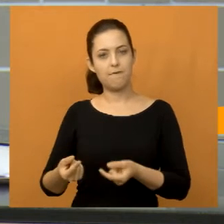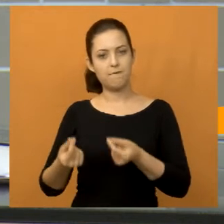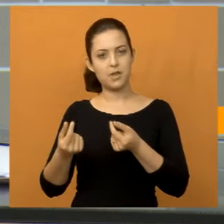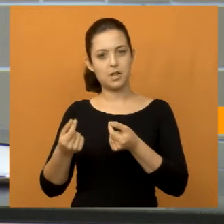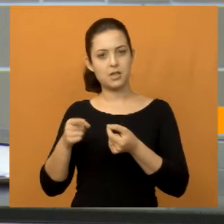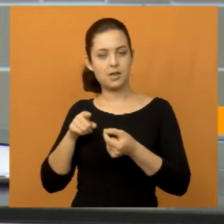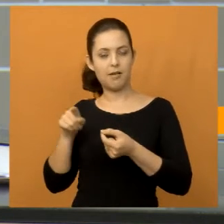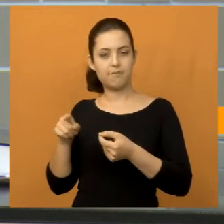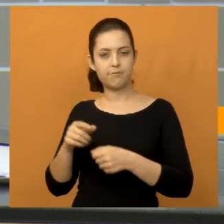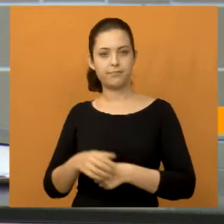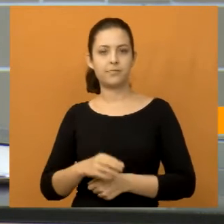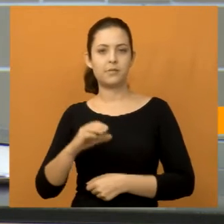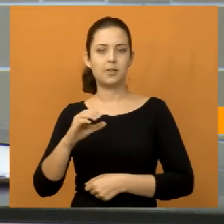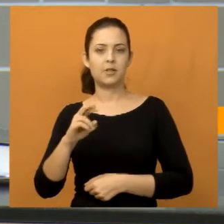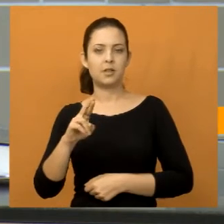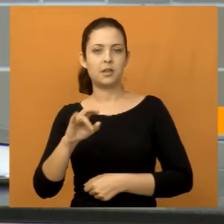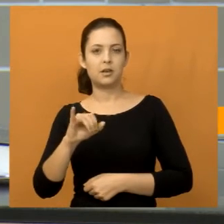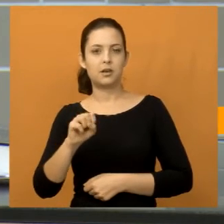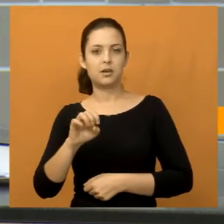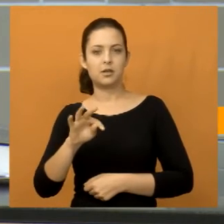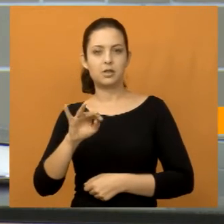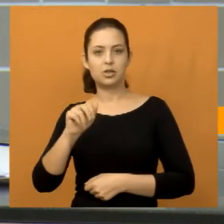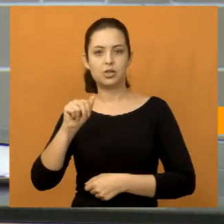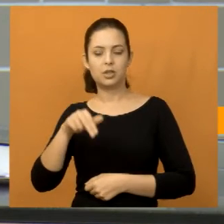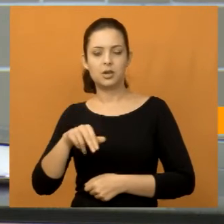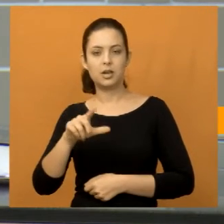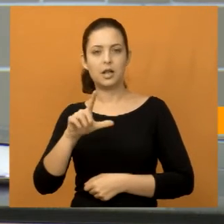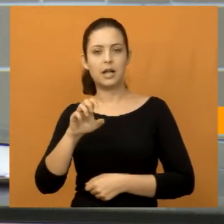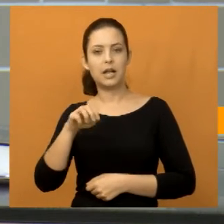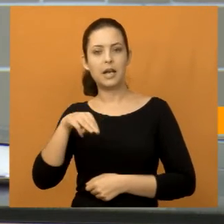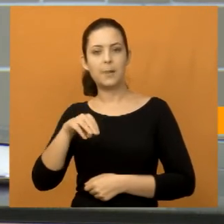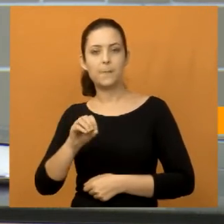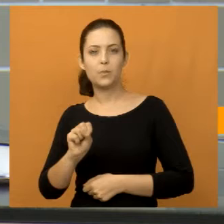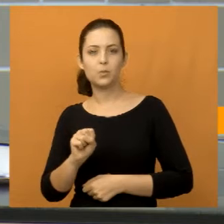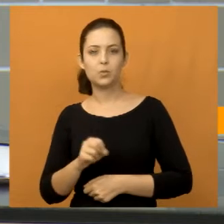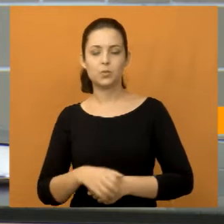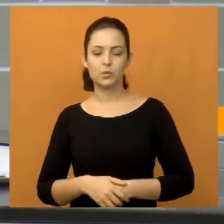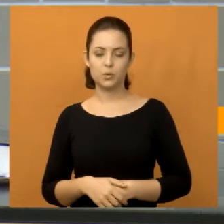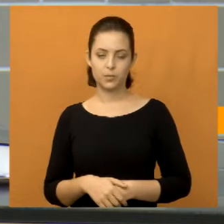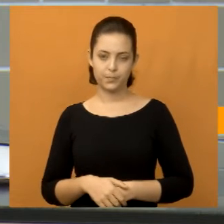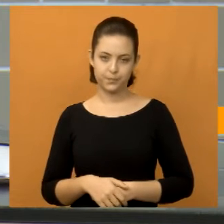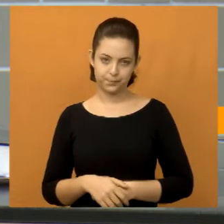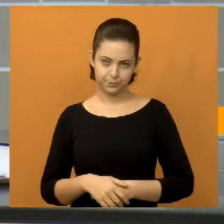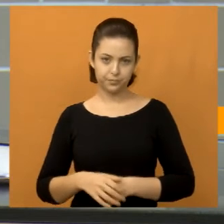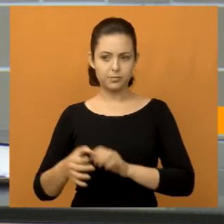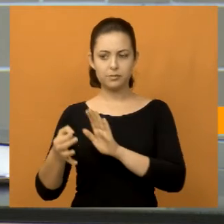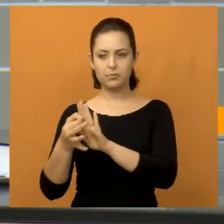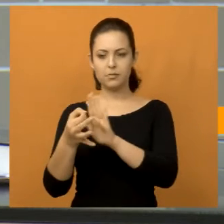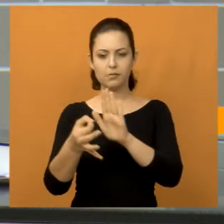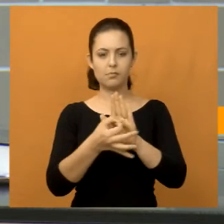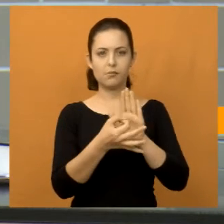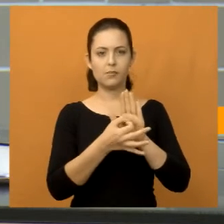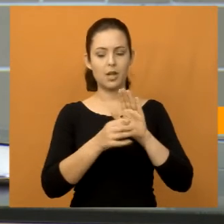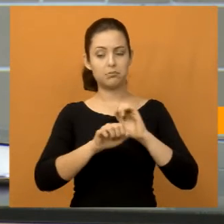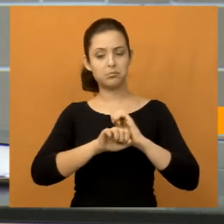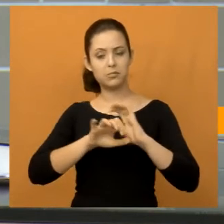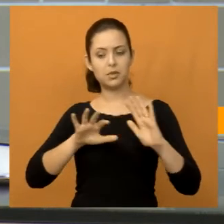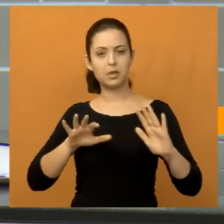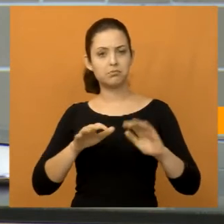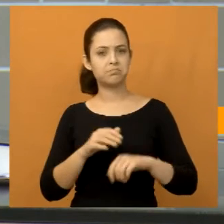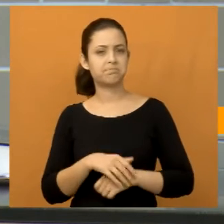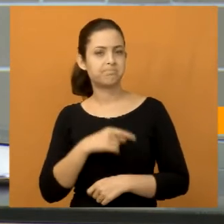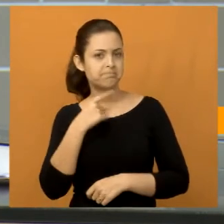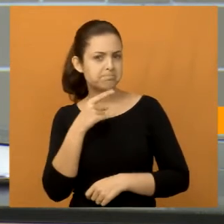da entidade, Christian Peterson Antunes Lemos. As depoentes esclareceram que não